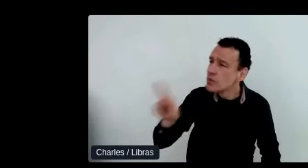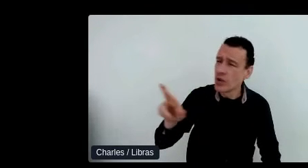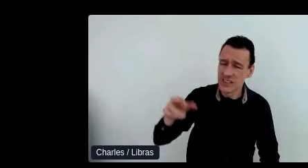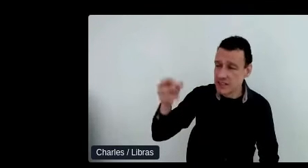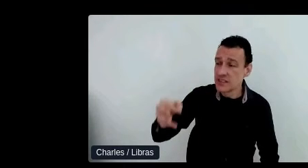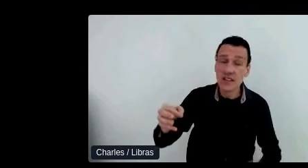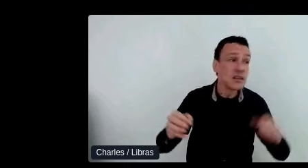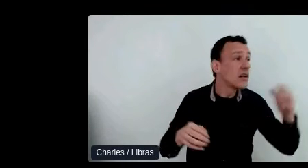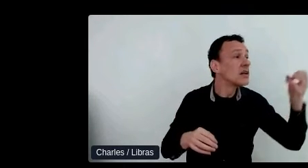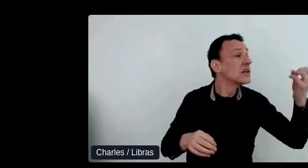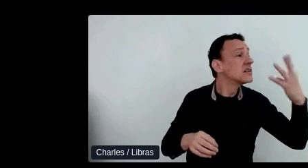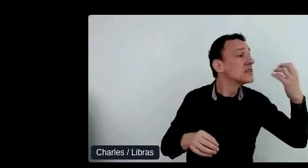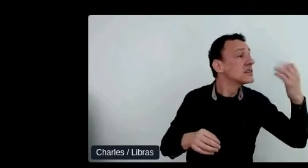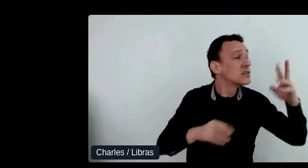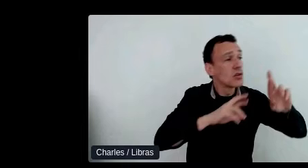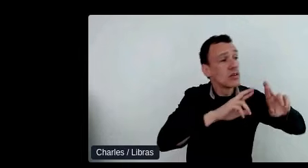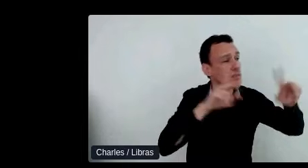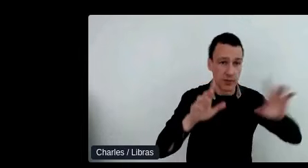certeza que o que tem ali é uma mulher.